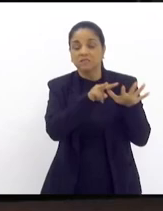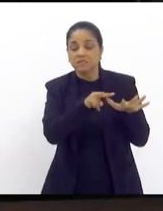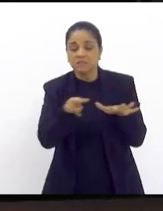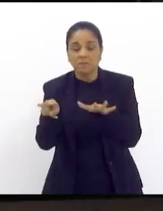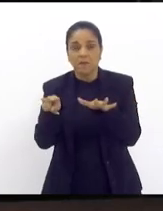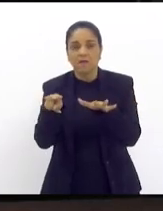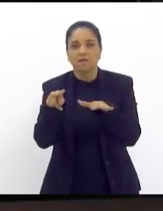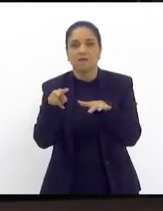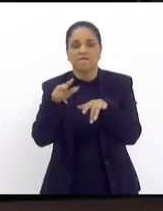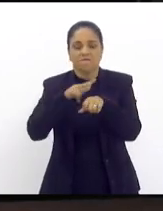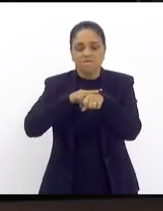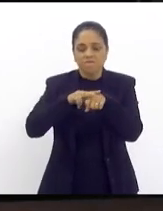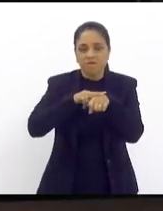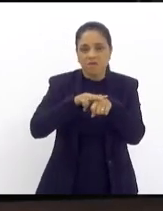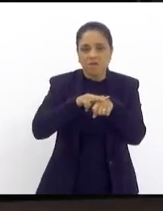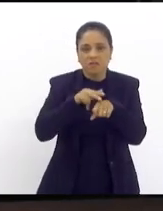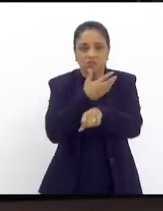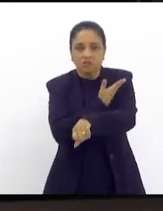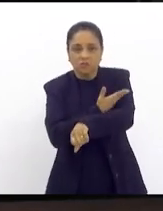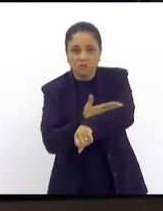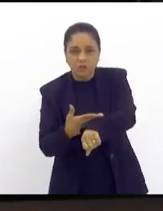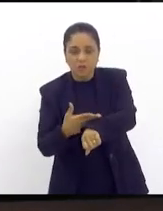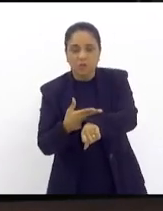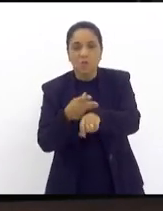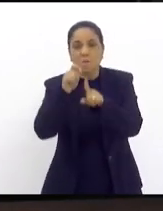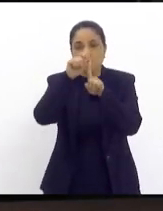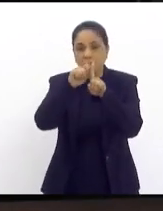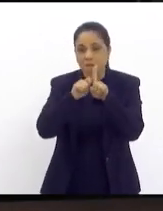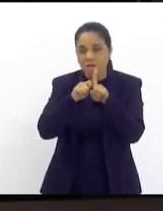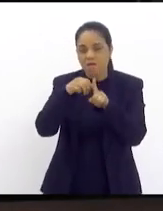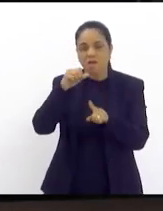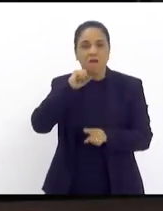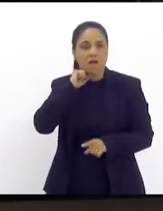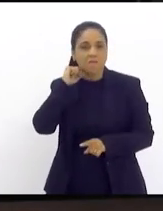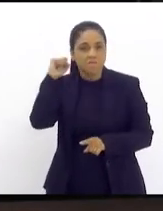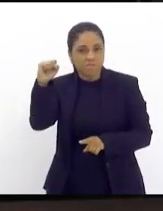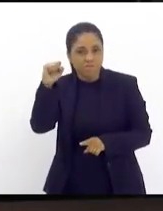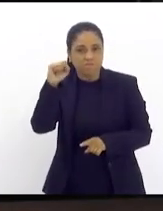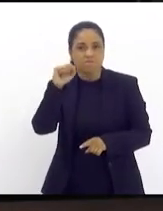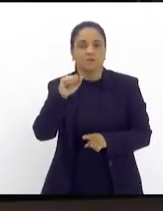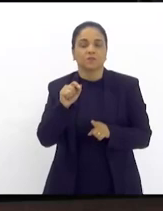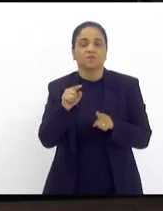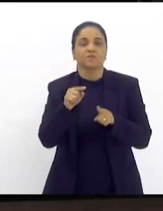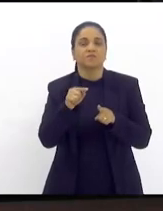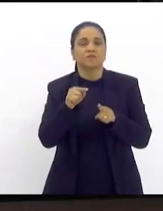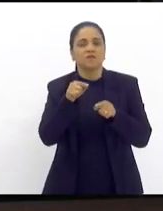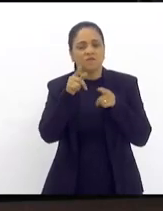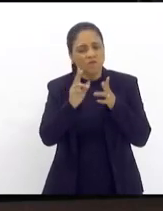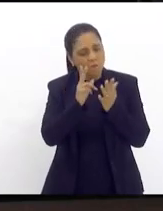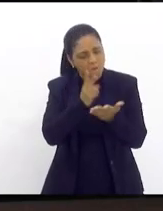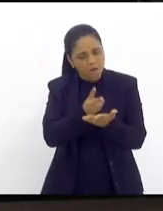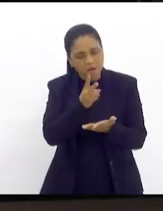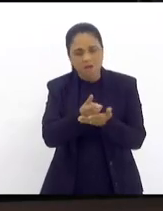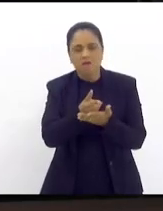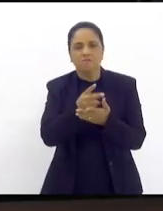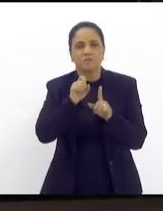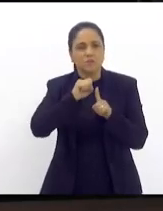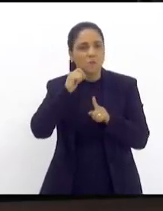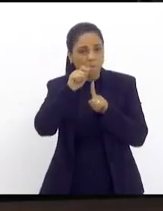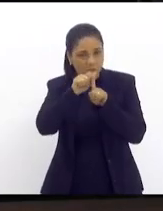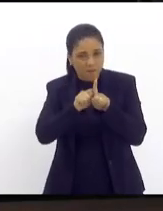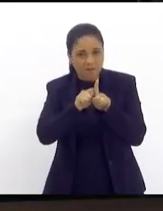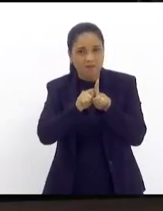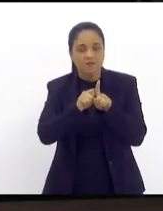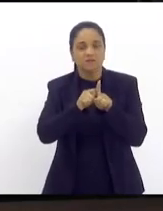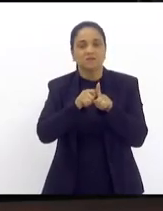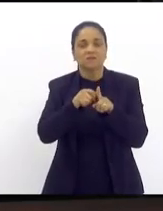e branco aqui no mês de abril que é a semana justamente onde teve esse massacre na Escola de Realengo